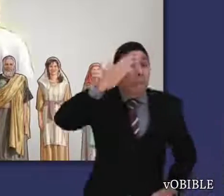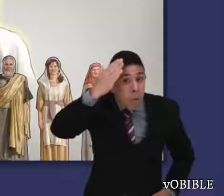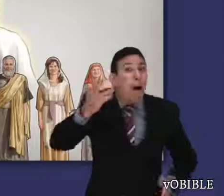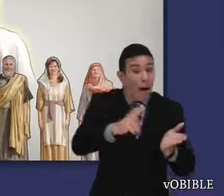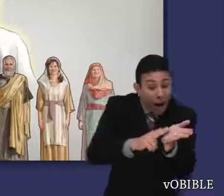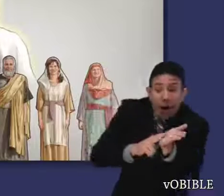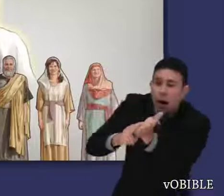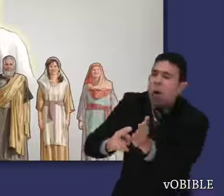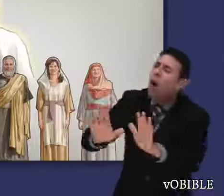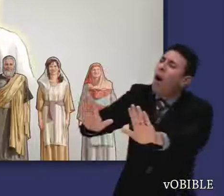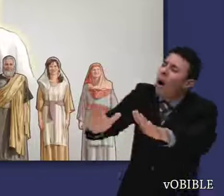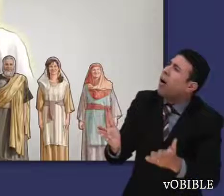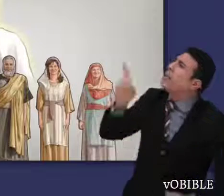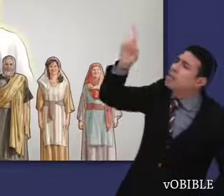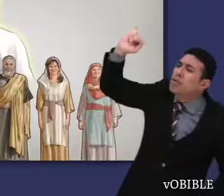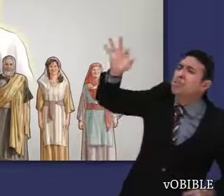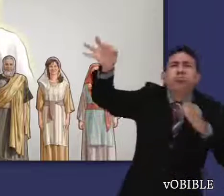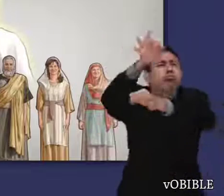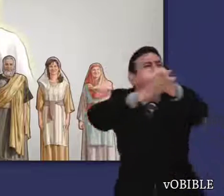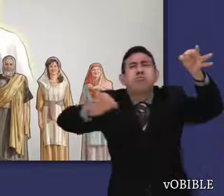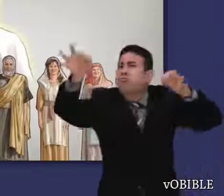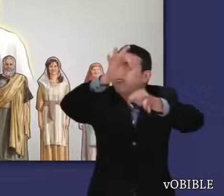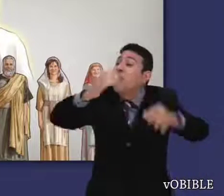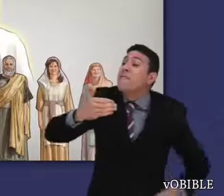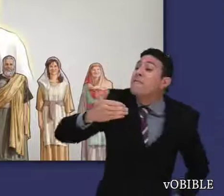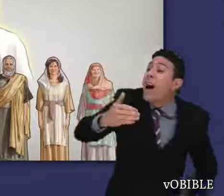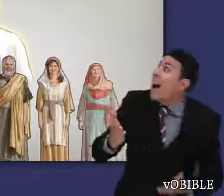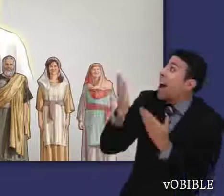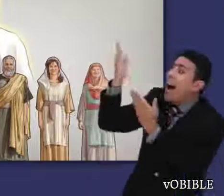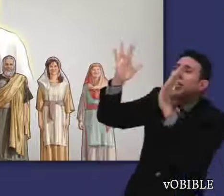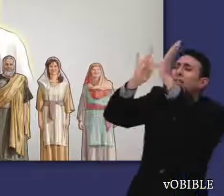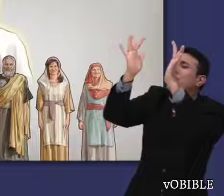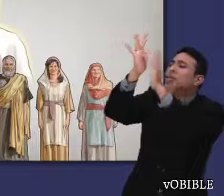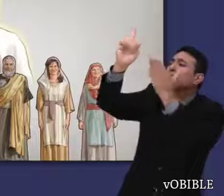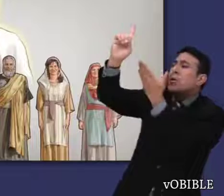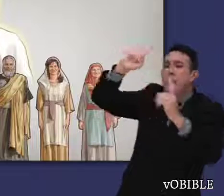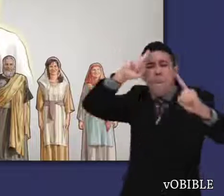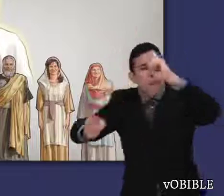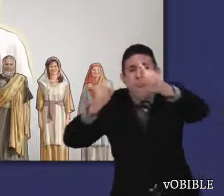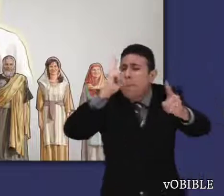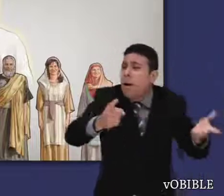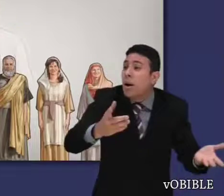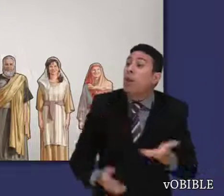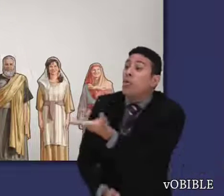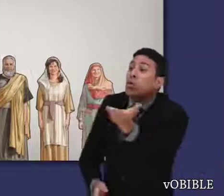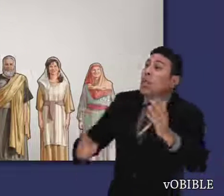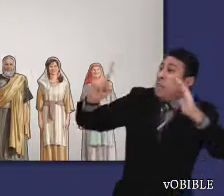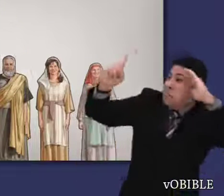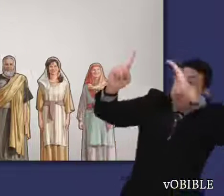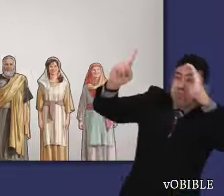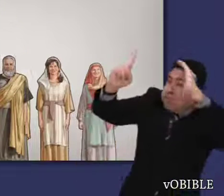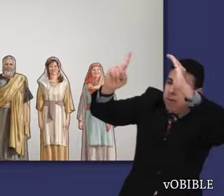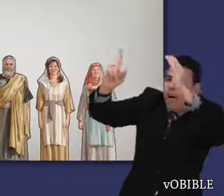papel principal. Isso tornava a adoração dos cristãos bem superior à da nação de Israel. A carta